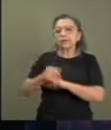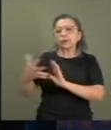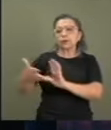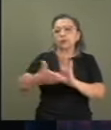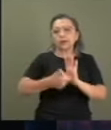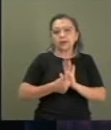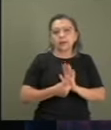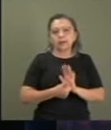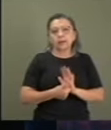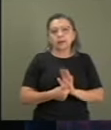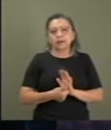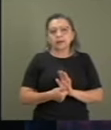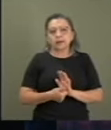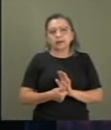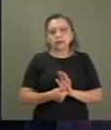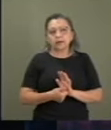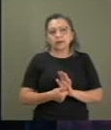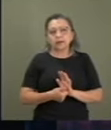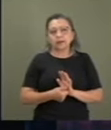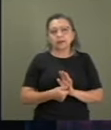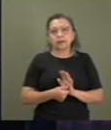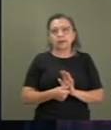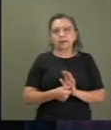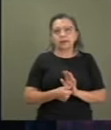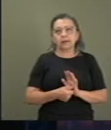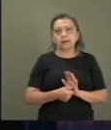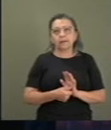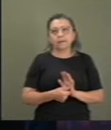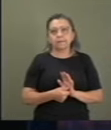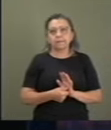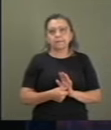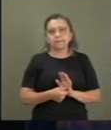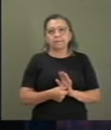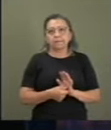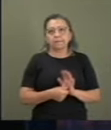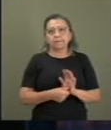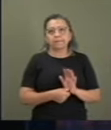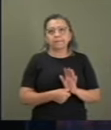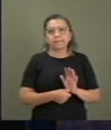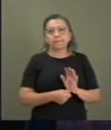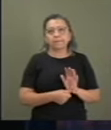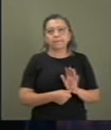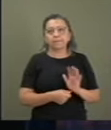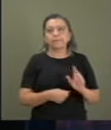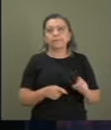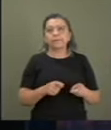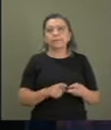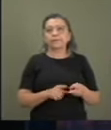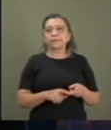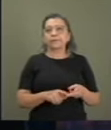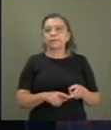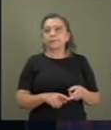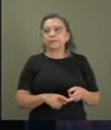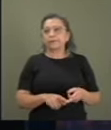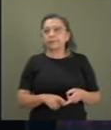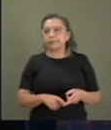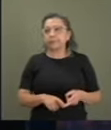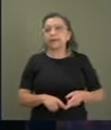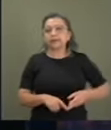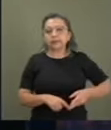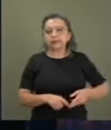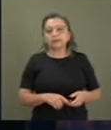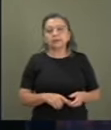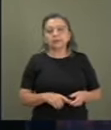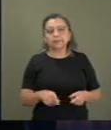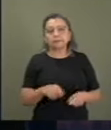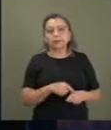qualidade, uma agenda justa e necessária para o futuro da